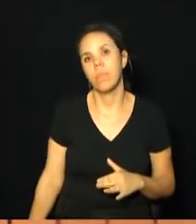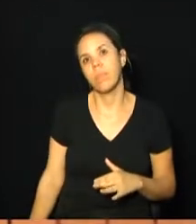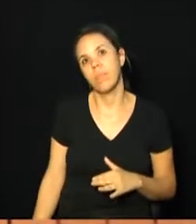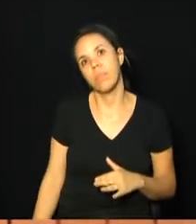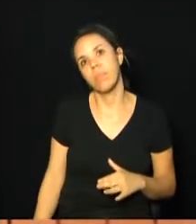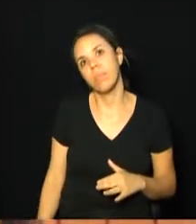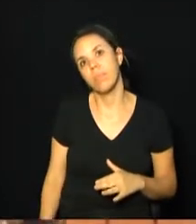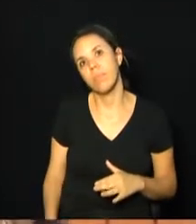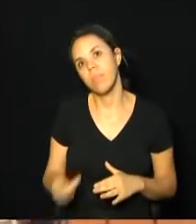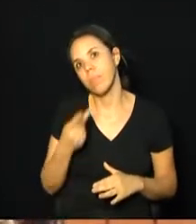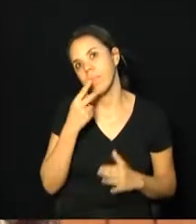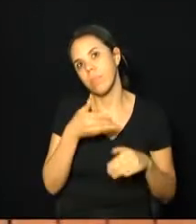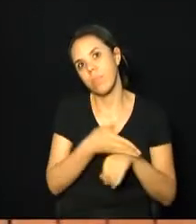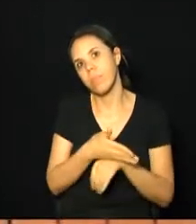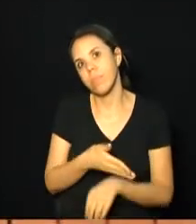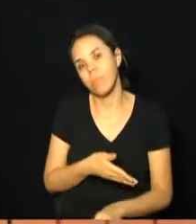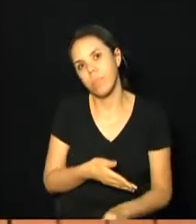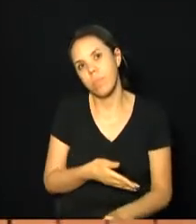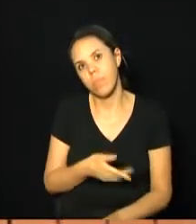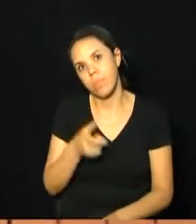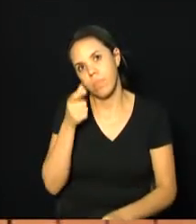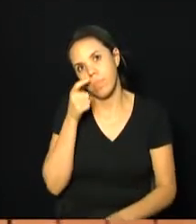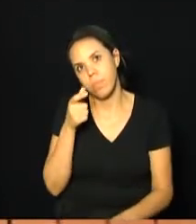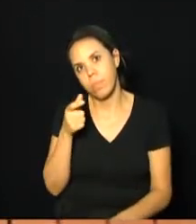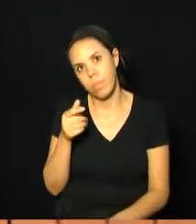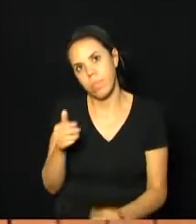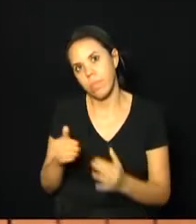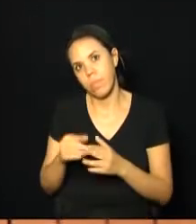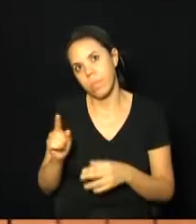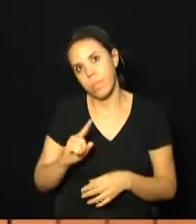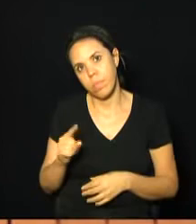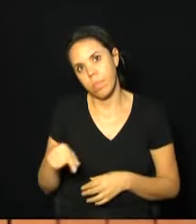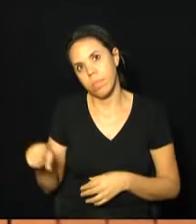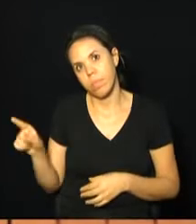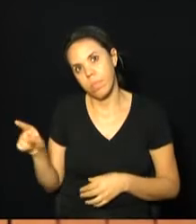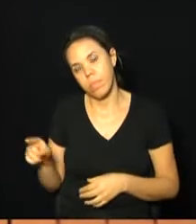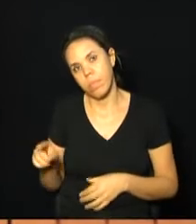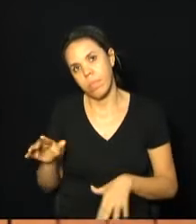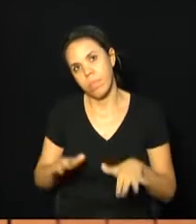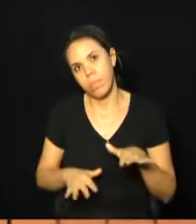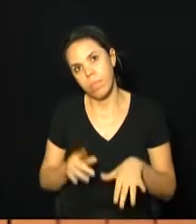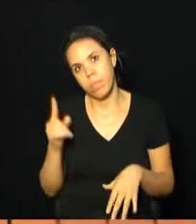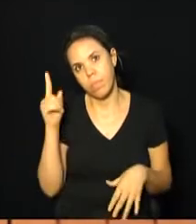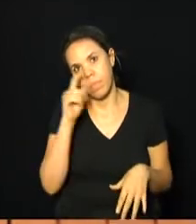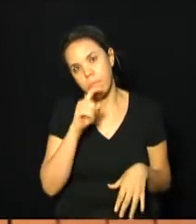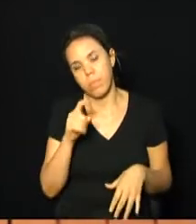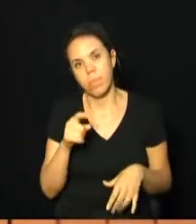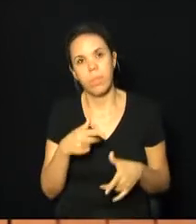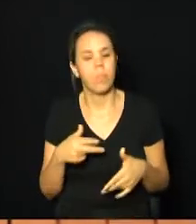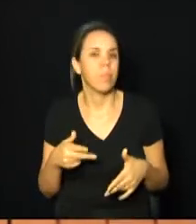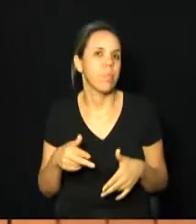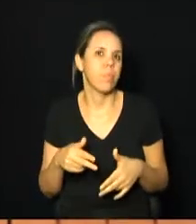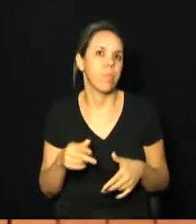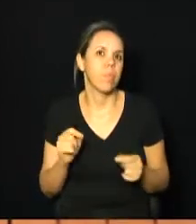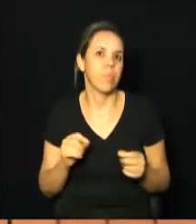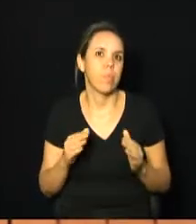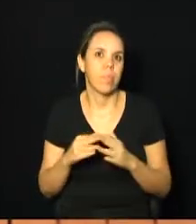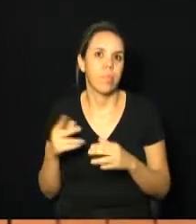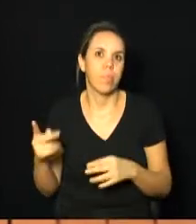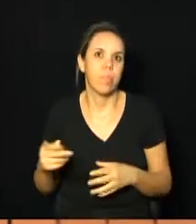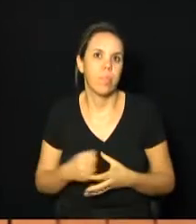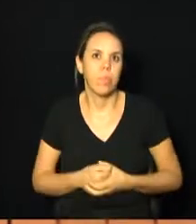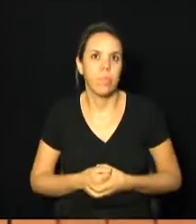Porque, como a gente fala, os visitantes vão lá, não moram lá, vão lá, né? E às vezes é muito mais difícil lidar com eles do que com quem mora